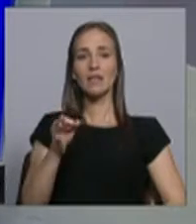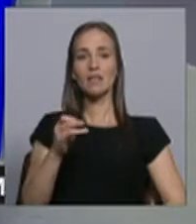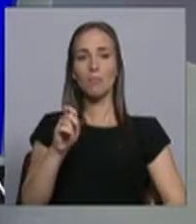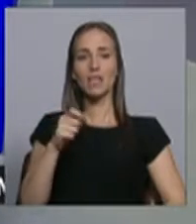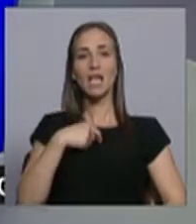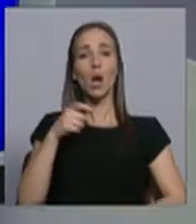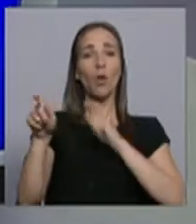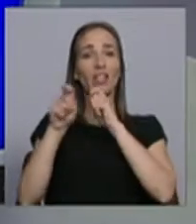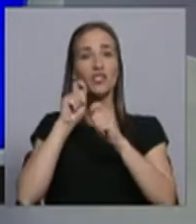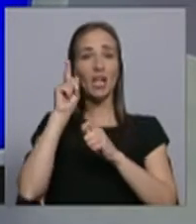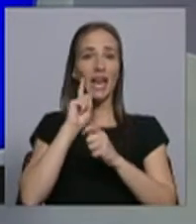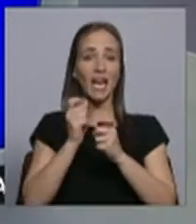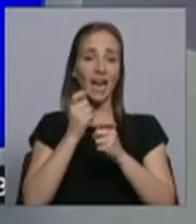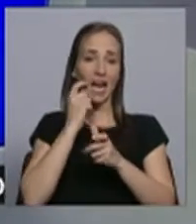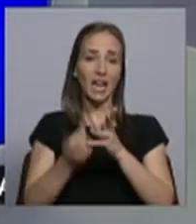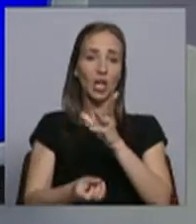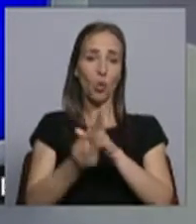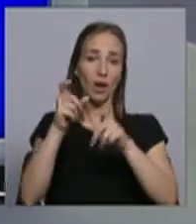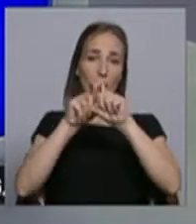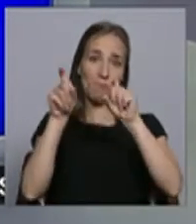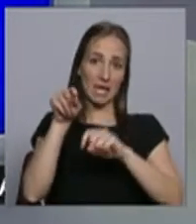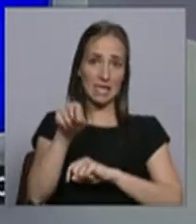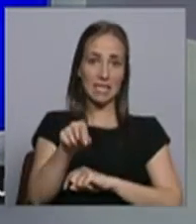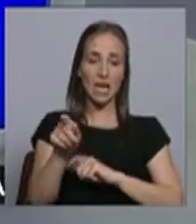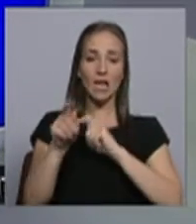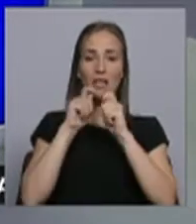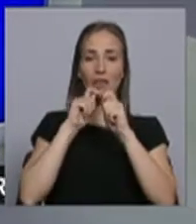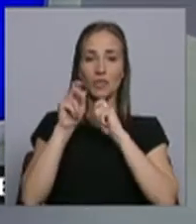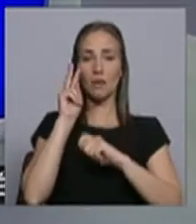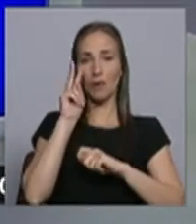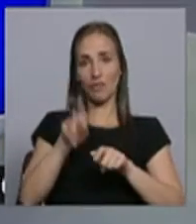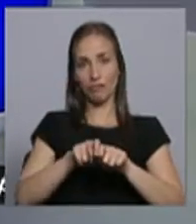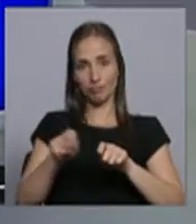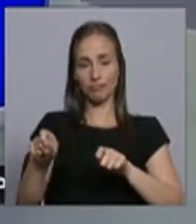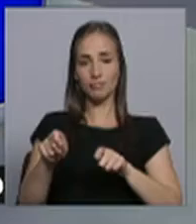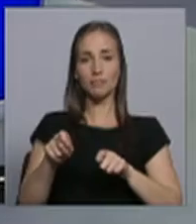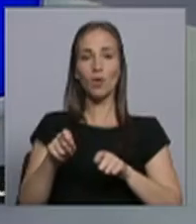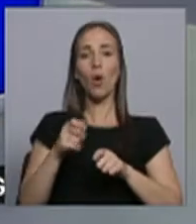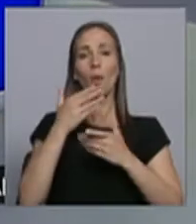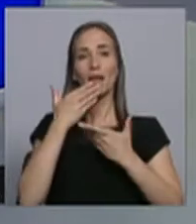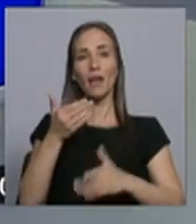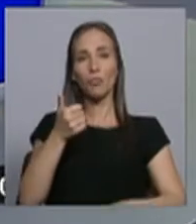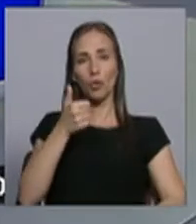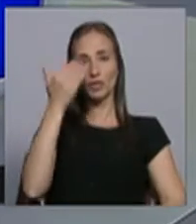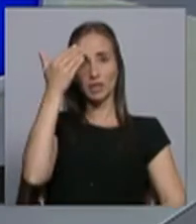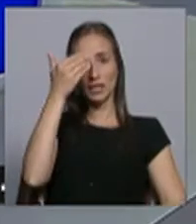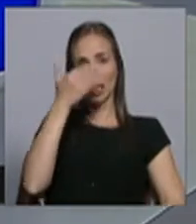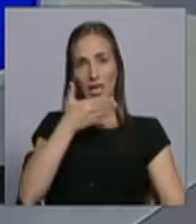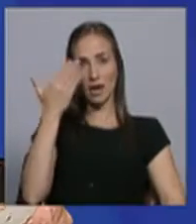precisamente a fundadora e a criadora desta empresa. É uma entrevista para ver então. Miguel, obrigado. Bom dia, bom domingo.